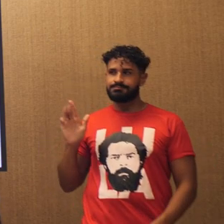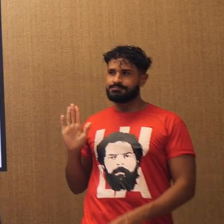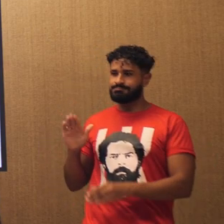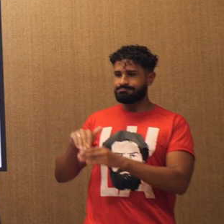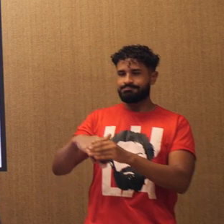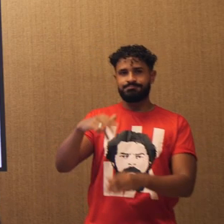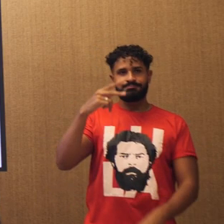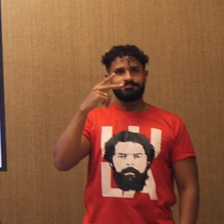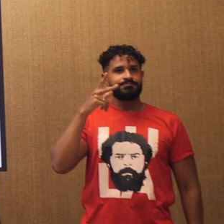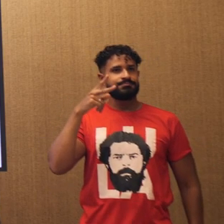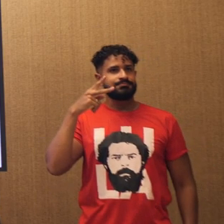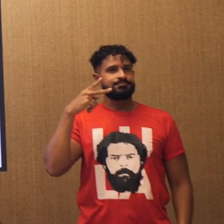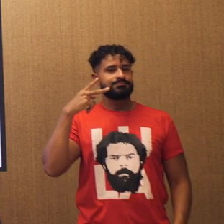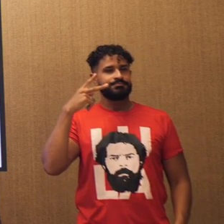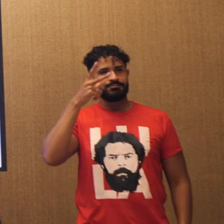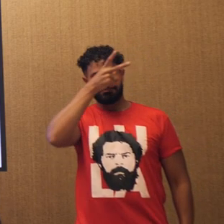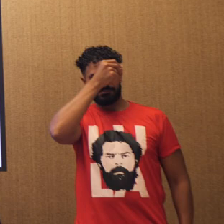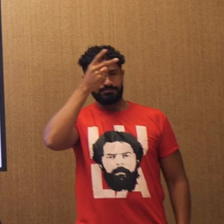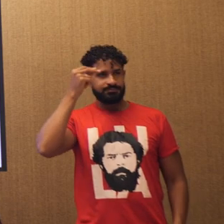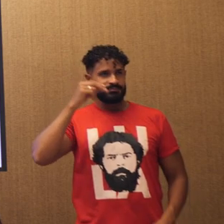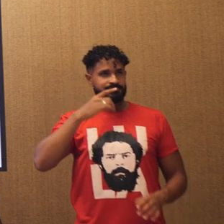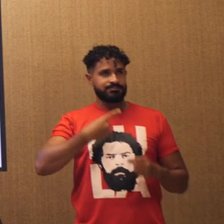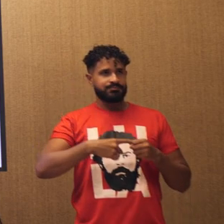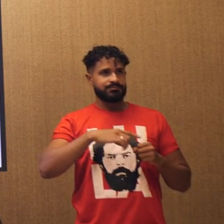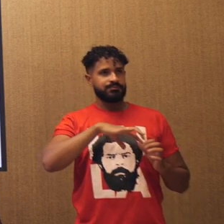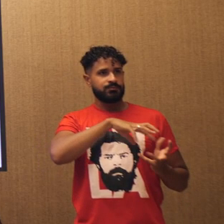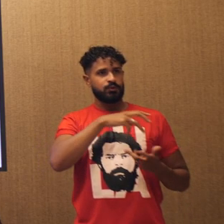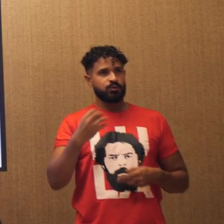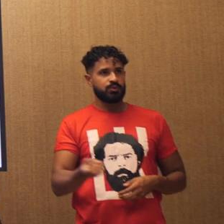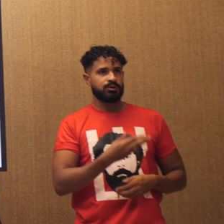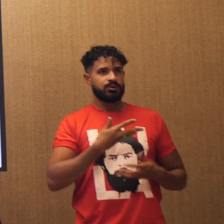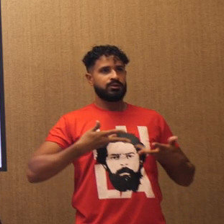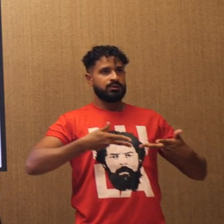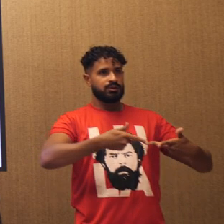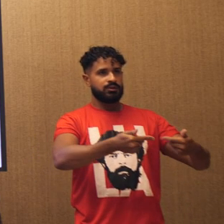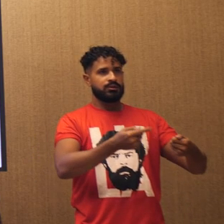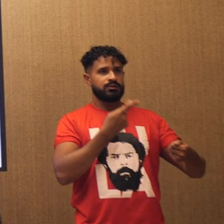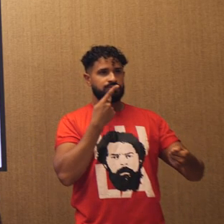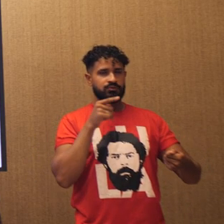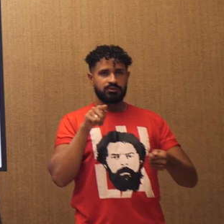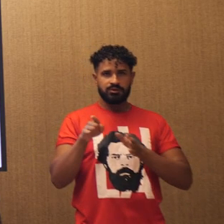elegeu-se prefeita da cidade de Mundo Novo. Me chamou no gabinete e falou assim, você vai